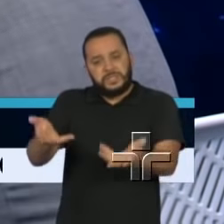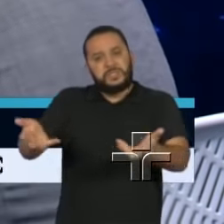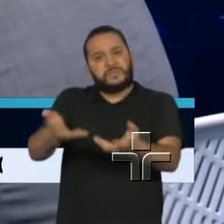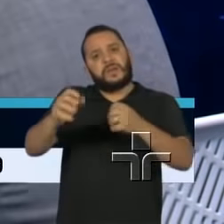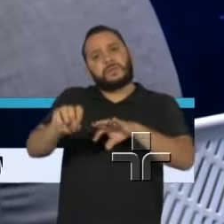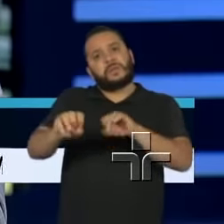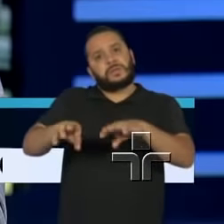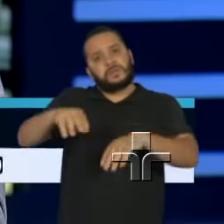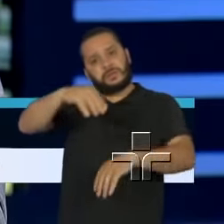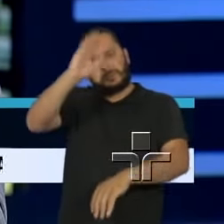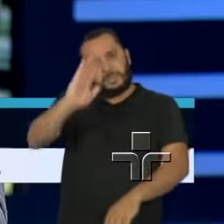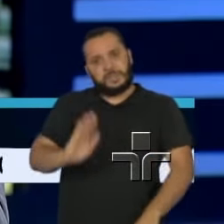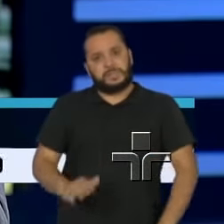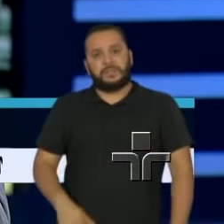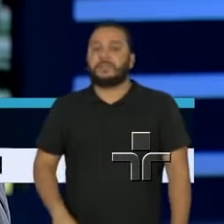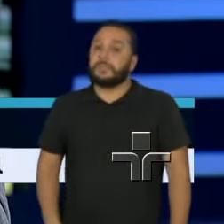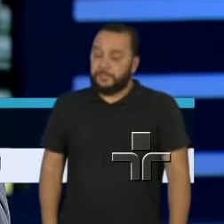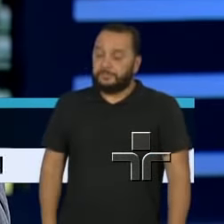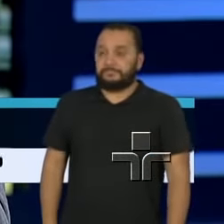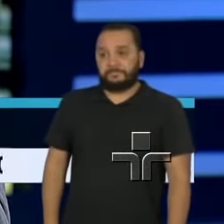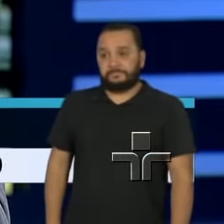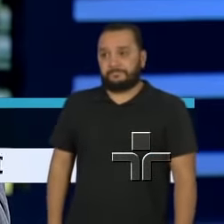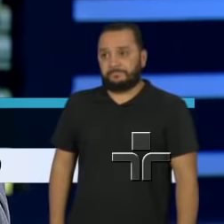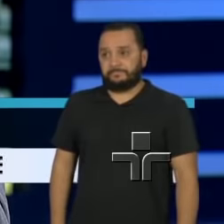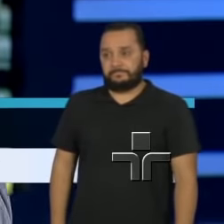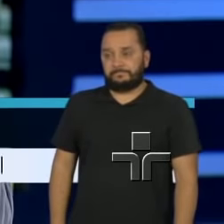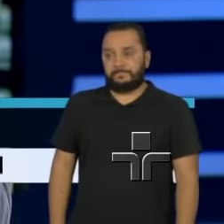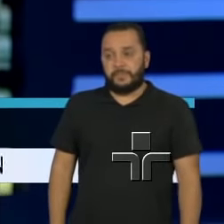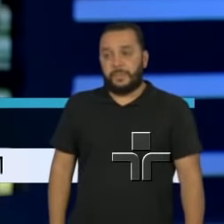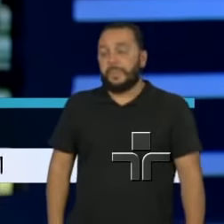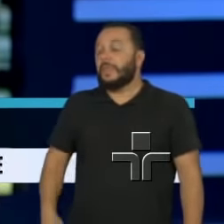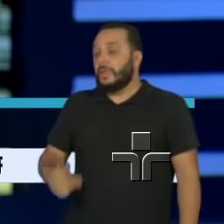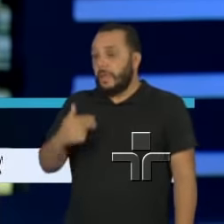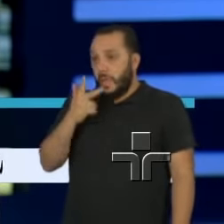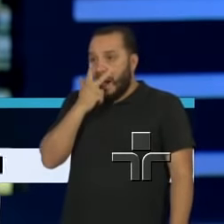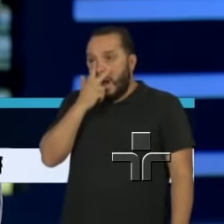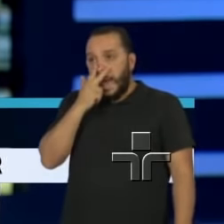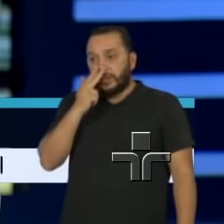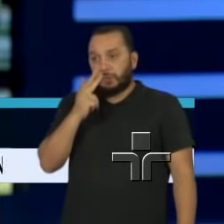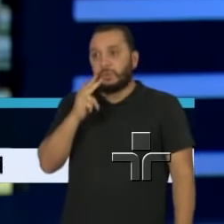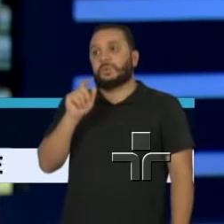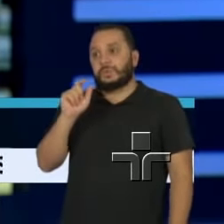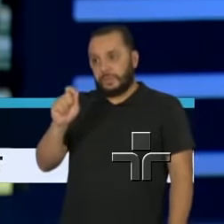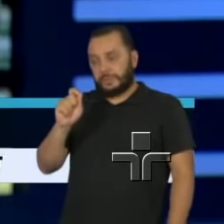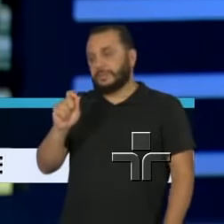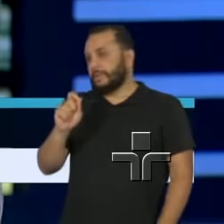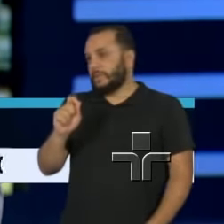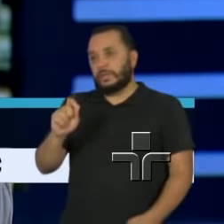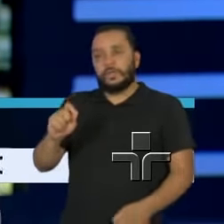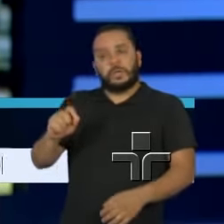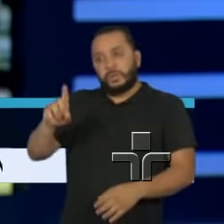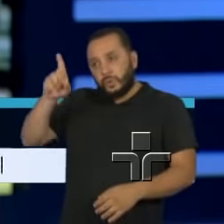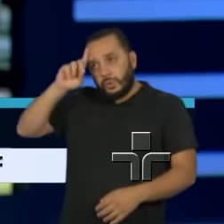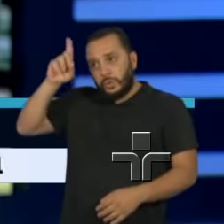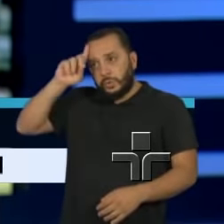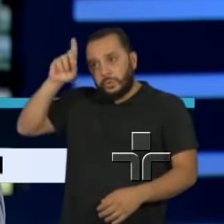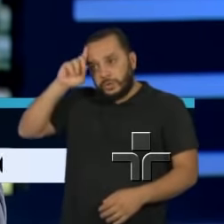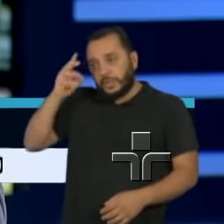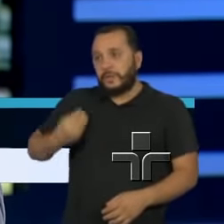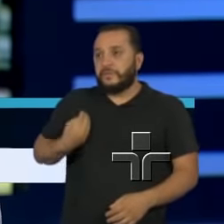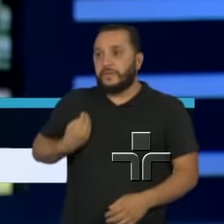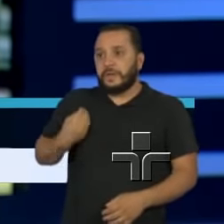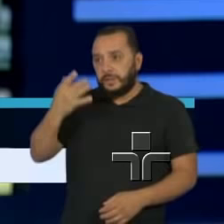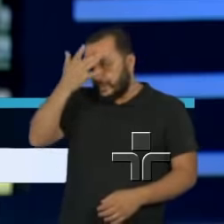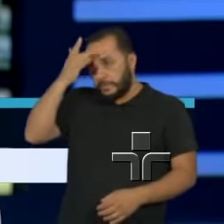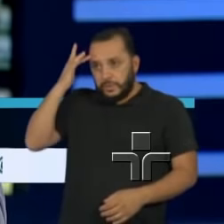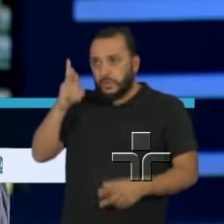nosso país? Eu acho que ela deveria ser uma rotina na vida de todas as pessoas. Como foi